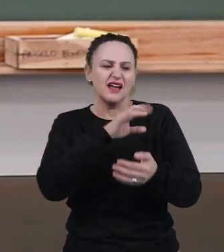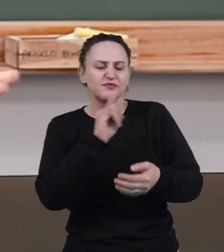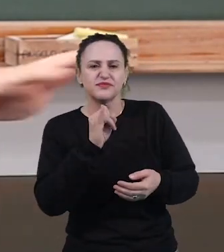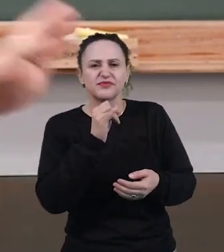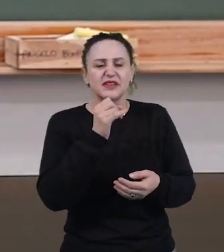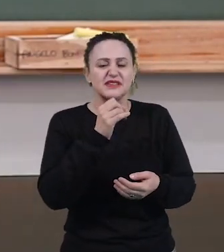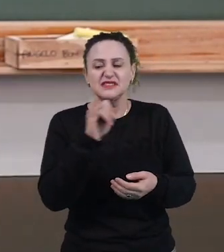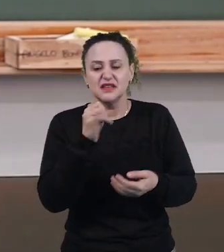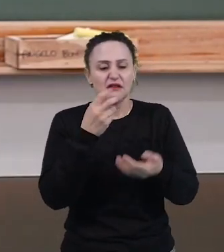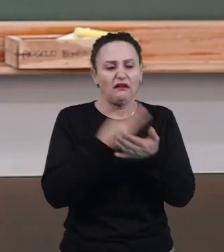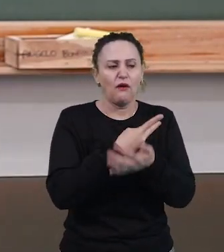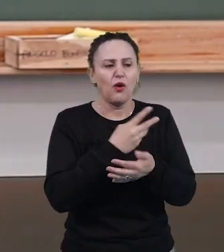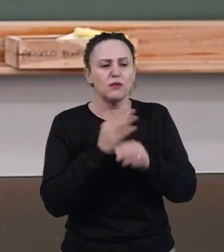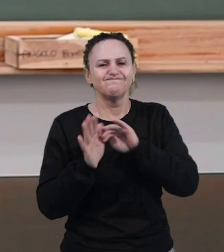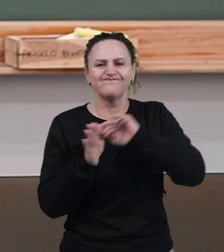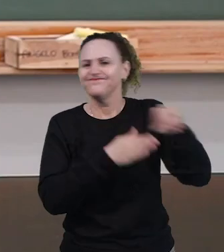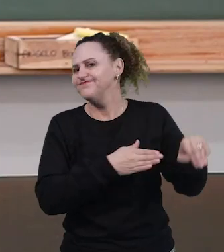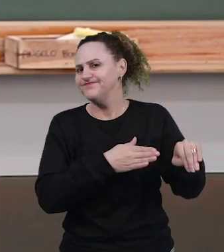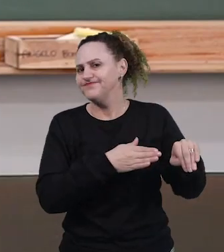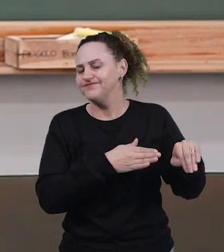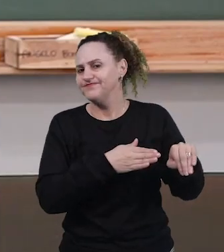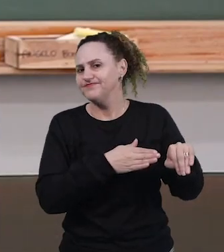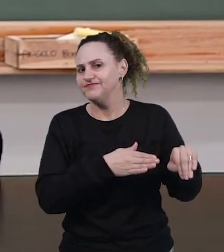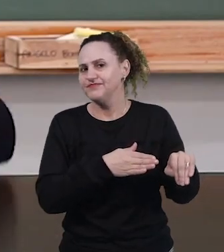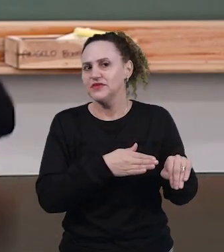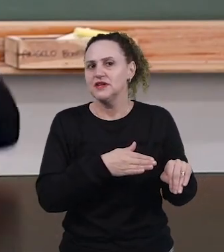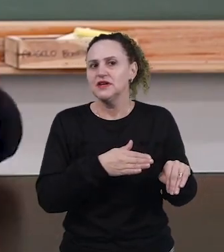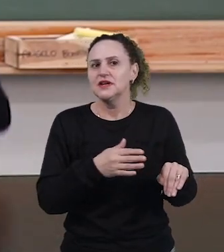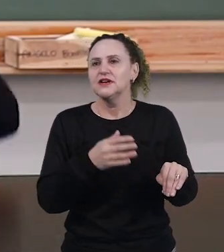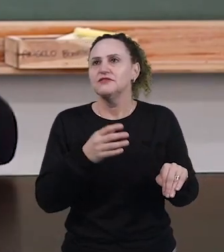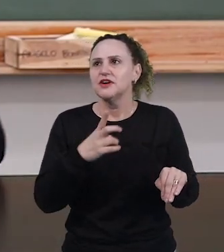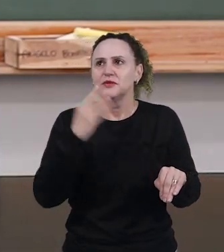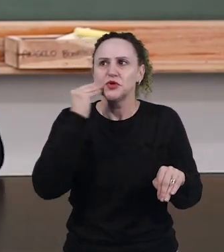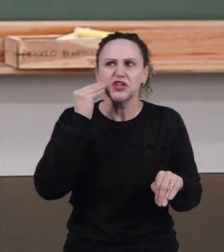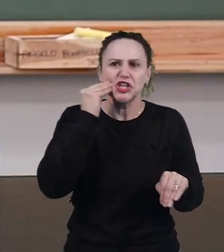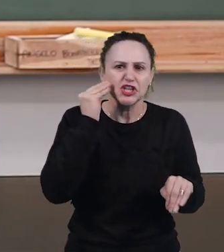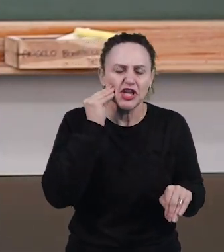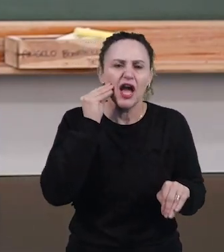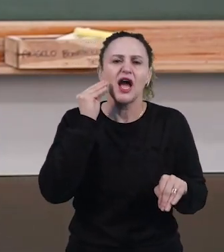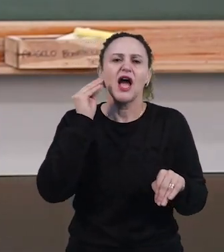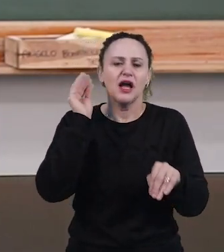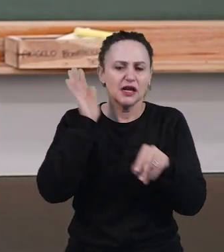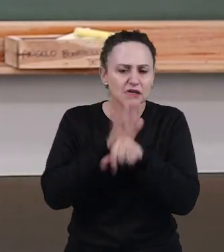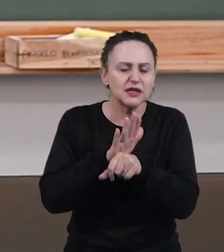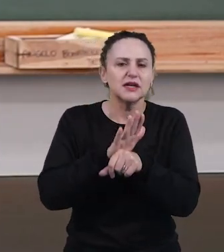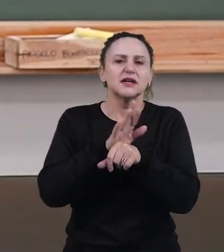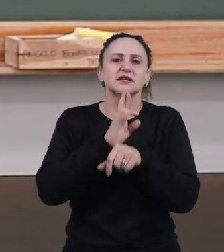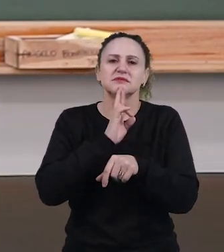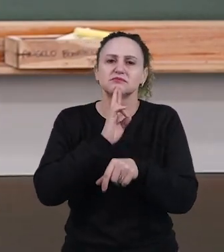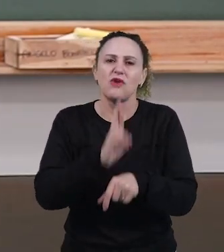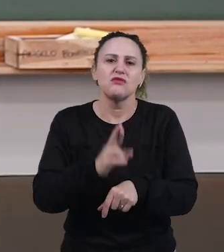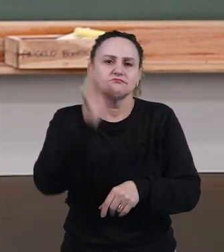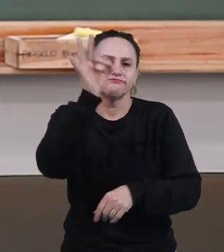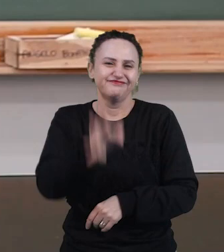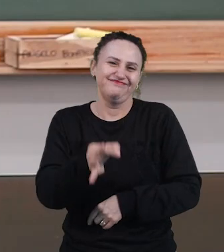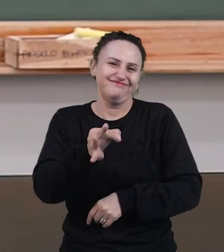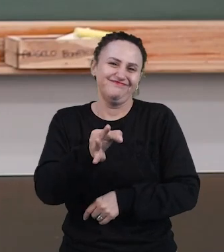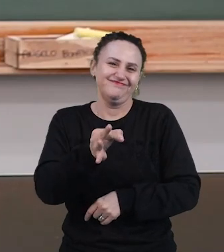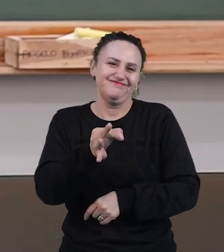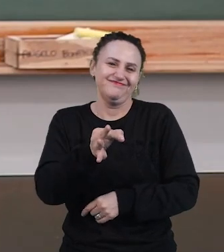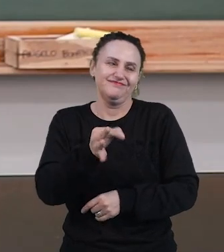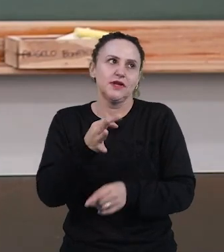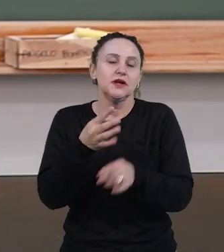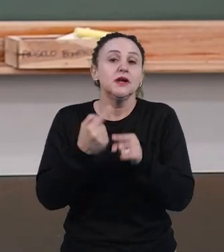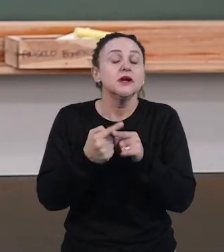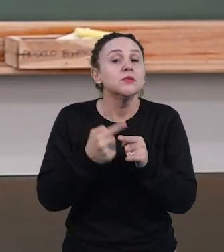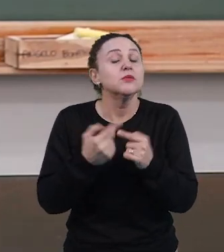errou, não tá sabendo mesmo, né? Vamos tentar colocar a resposta certa, vamos tentar colocar... Não, mas por que será,